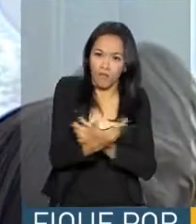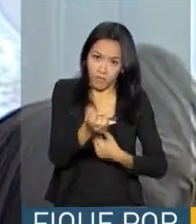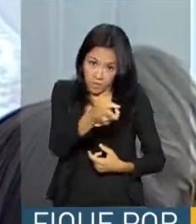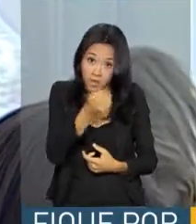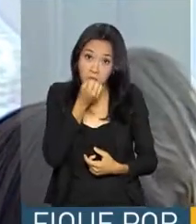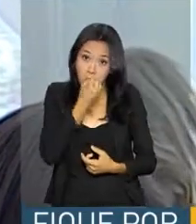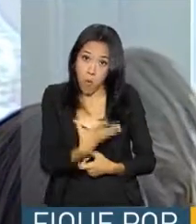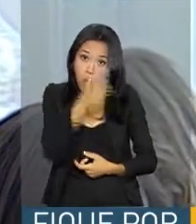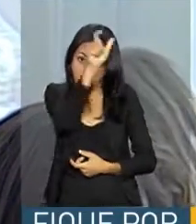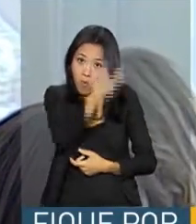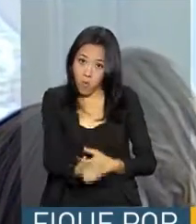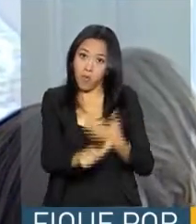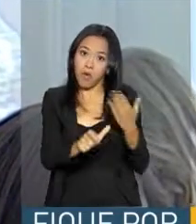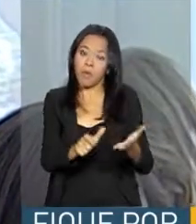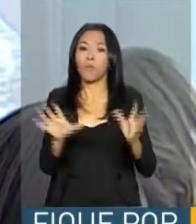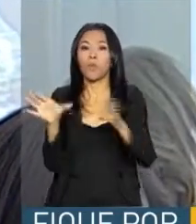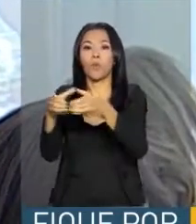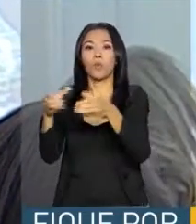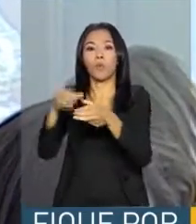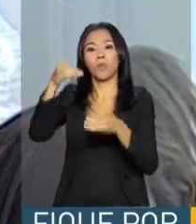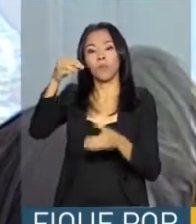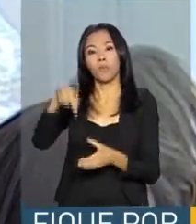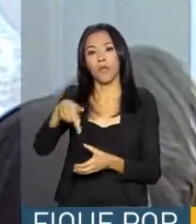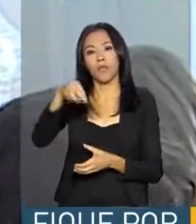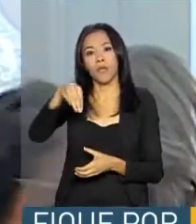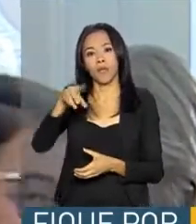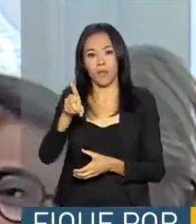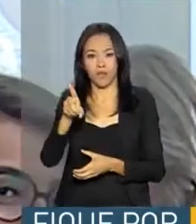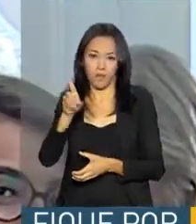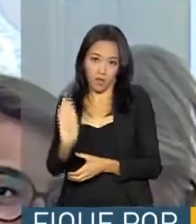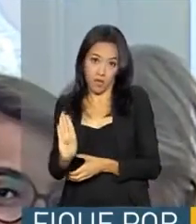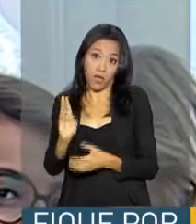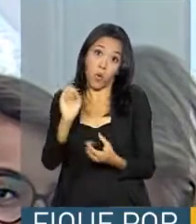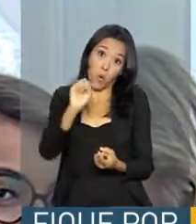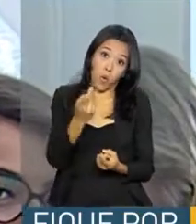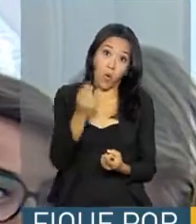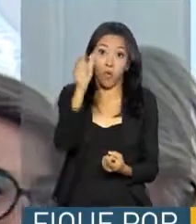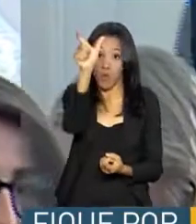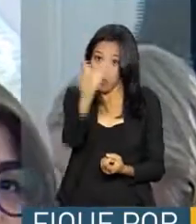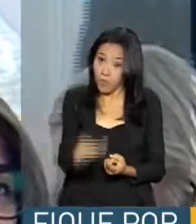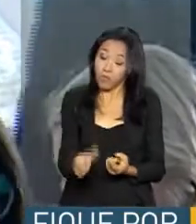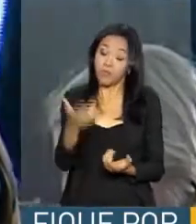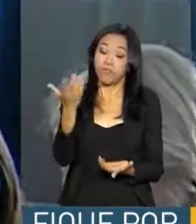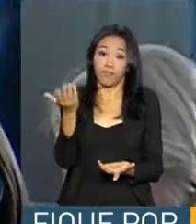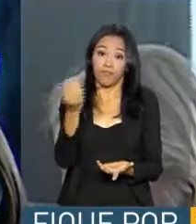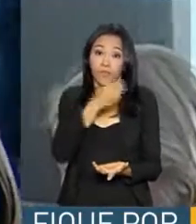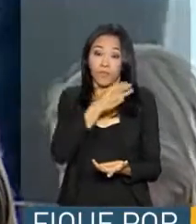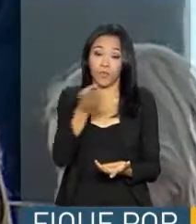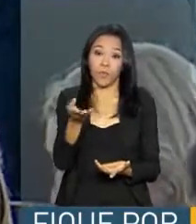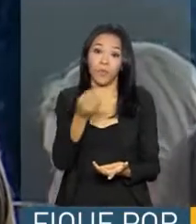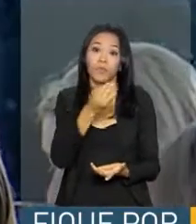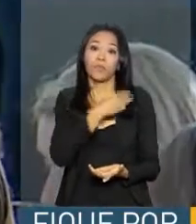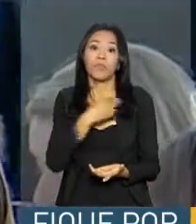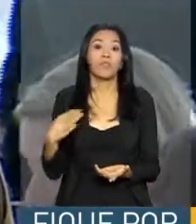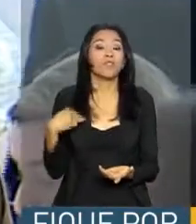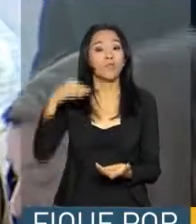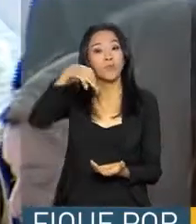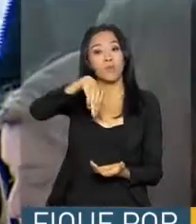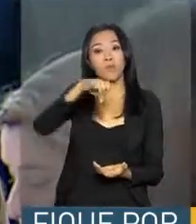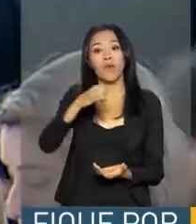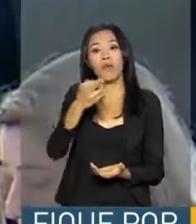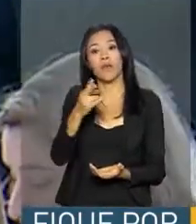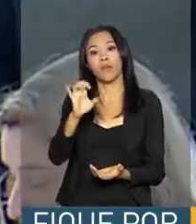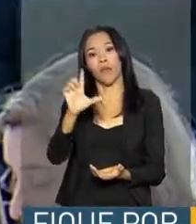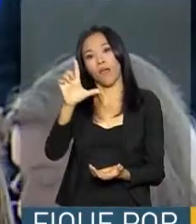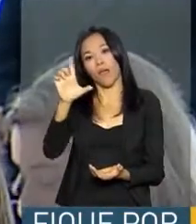para o PMDB ou para o ministro Henrique Meirelles, se ele for um eventual candidato no ano que vem, e se pode atrapalhar